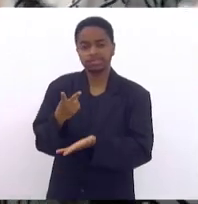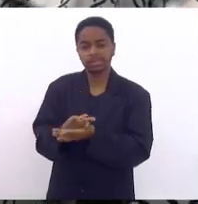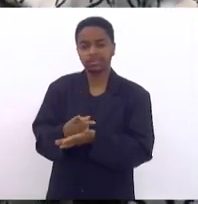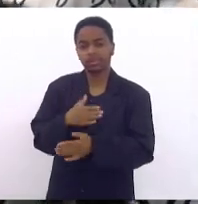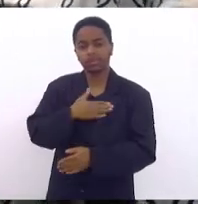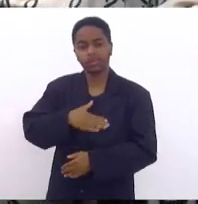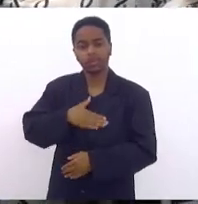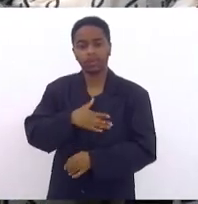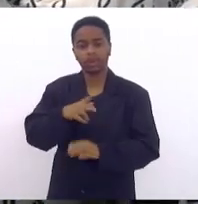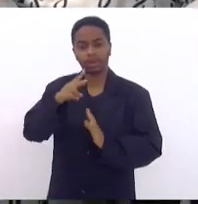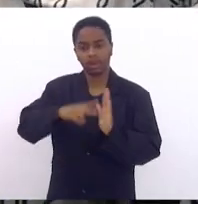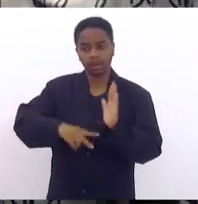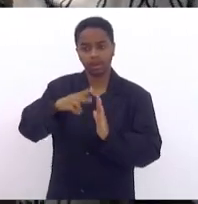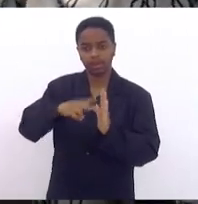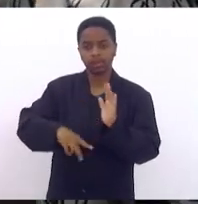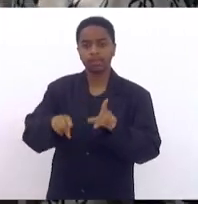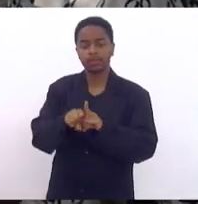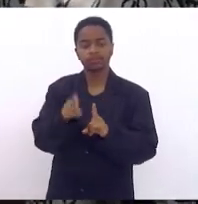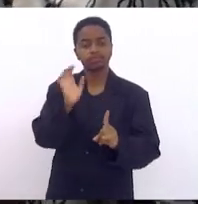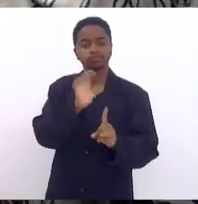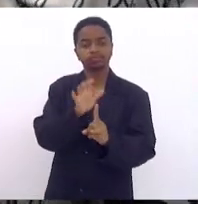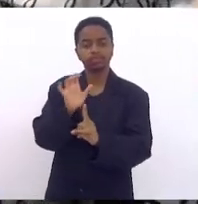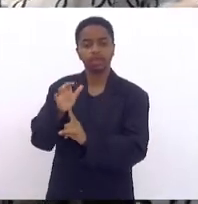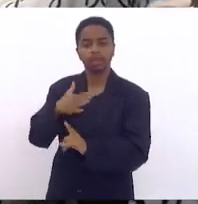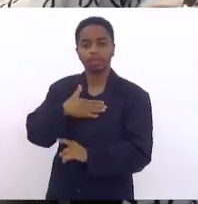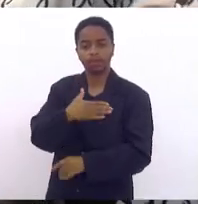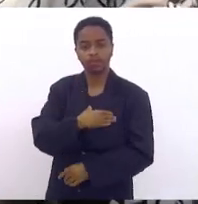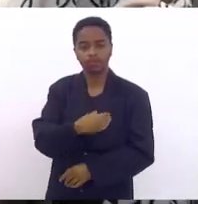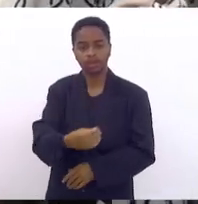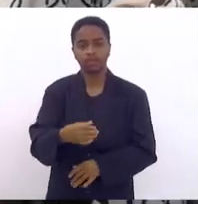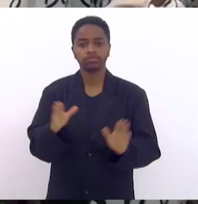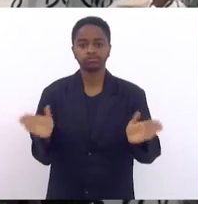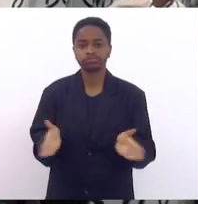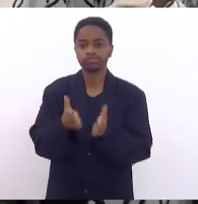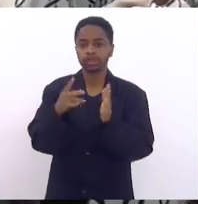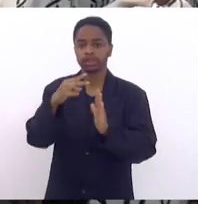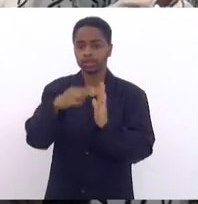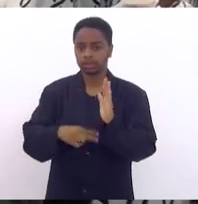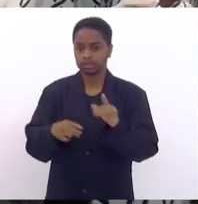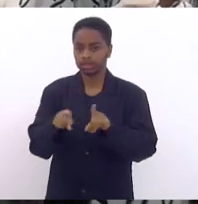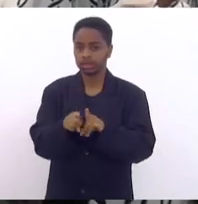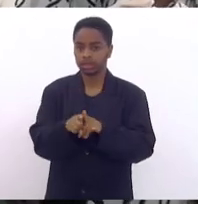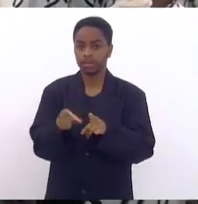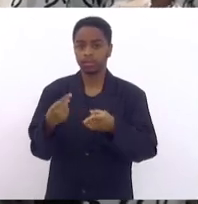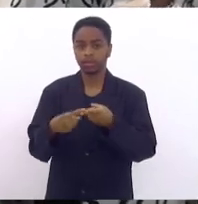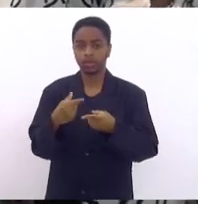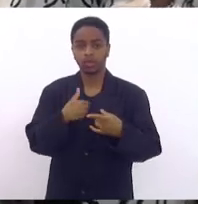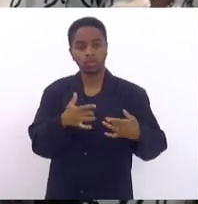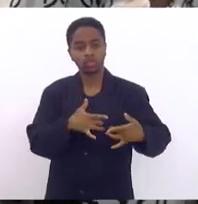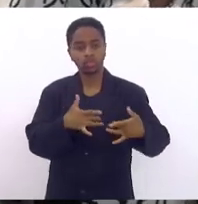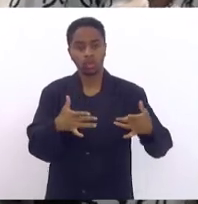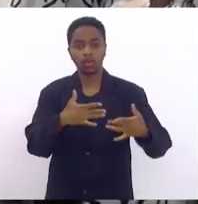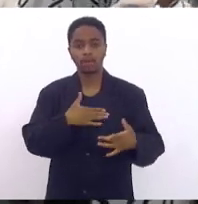Érica, incutindo meus filhos o hábito da leitura. Sou daquele que dou meus livros